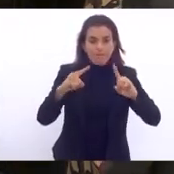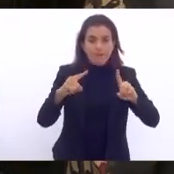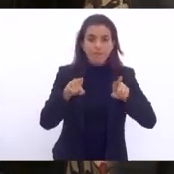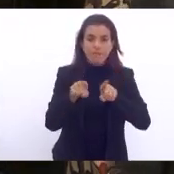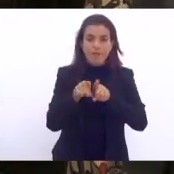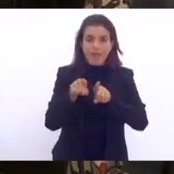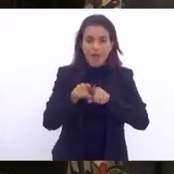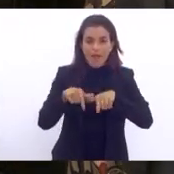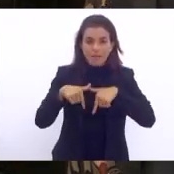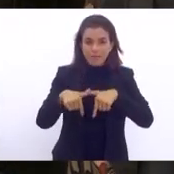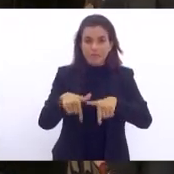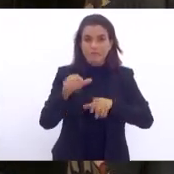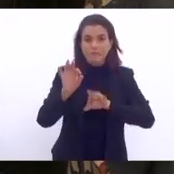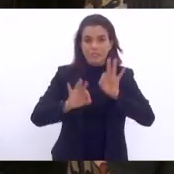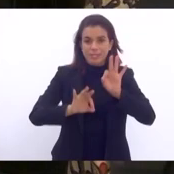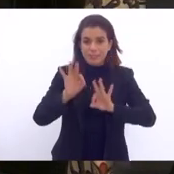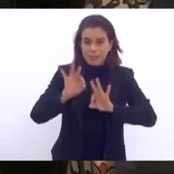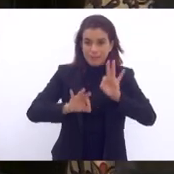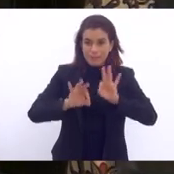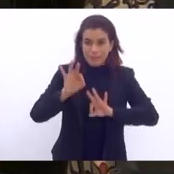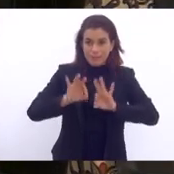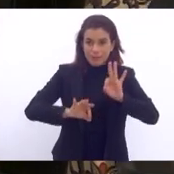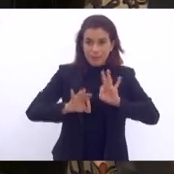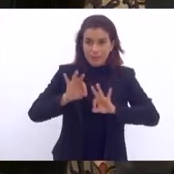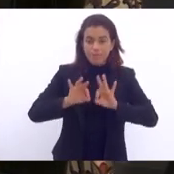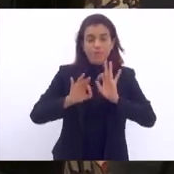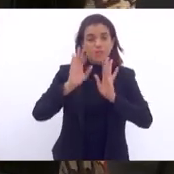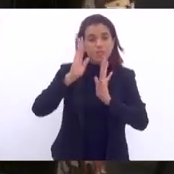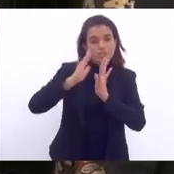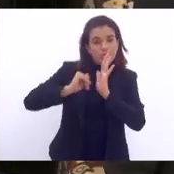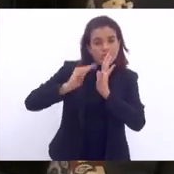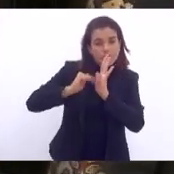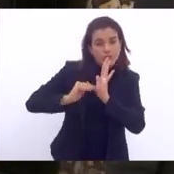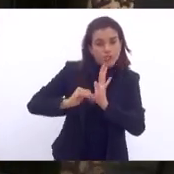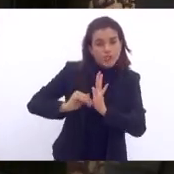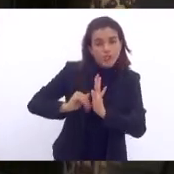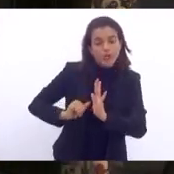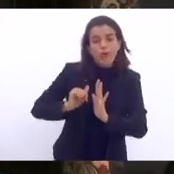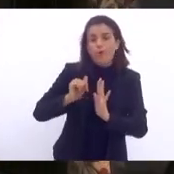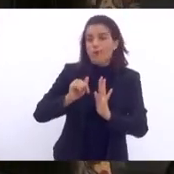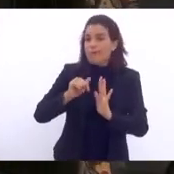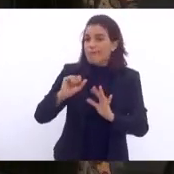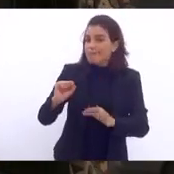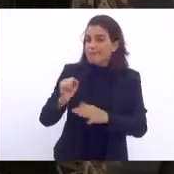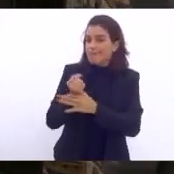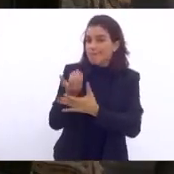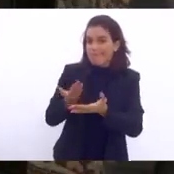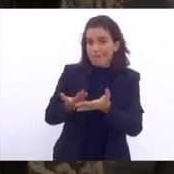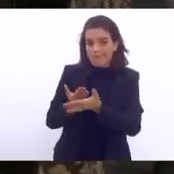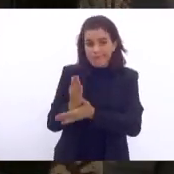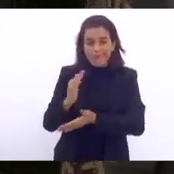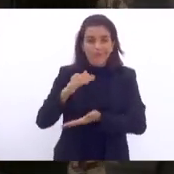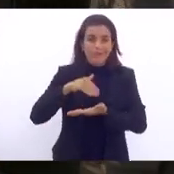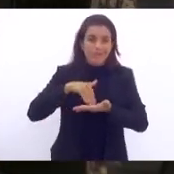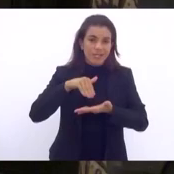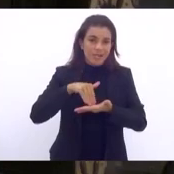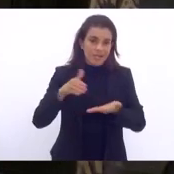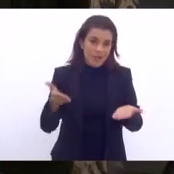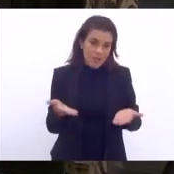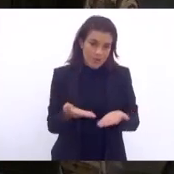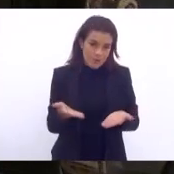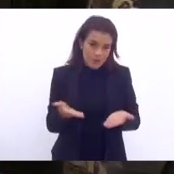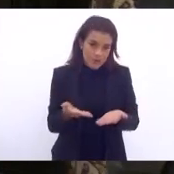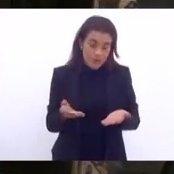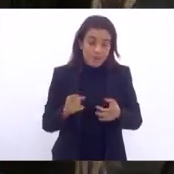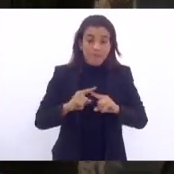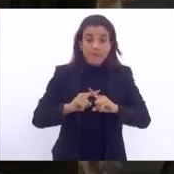segurança, retirou para garantir a aprovação da secretaria no dia de hoje, para que a gente já enfrente o verão, que